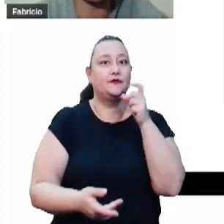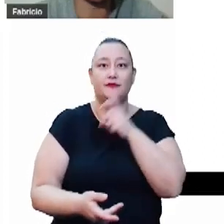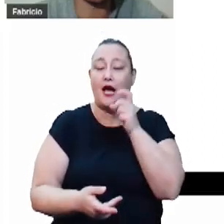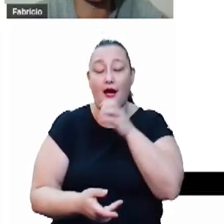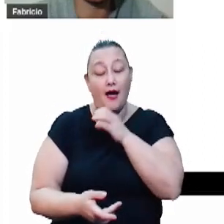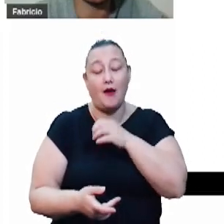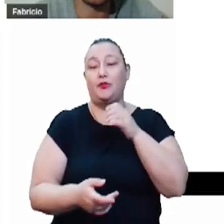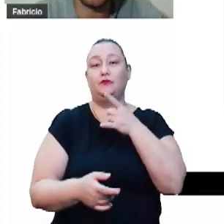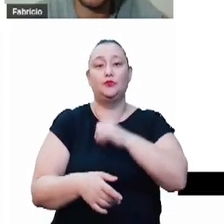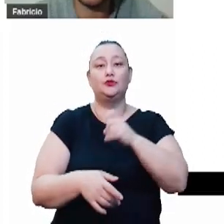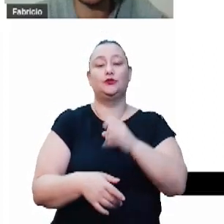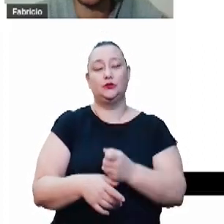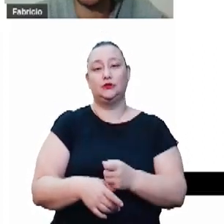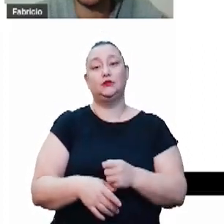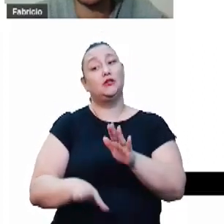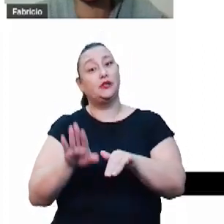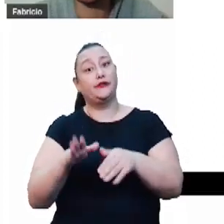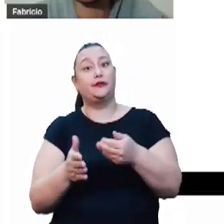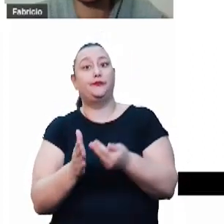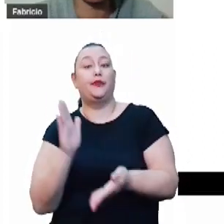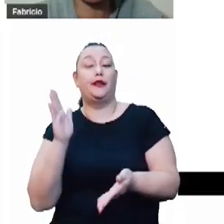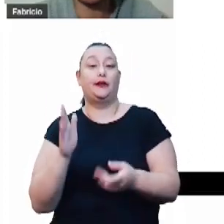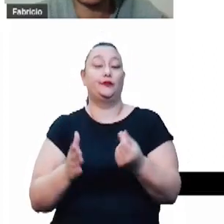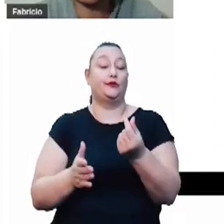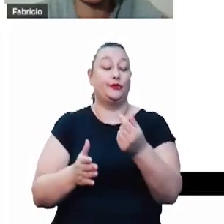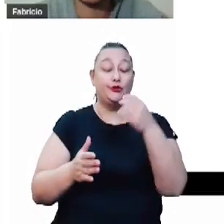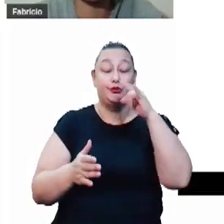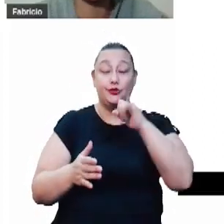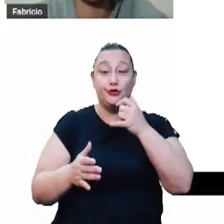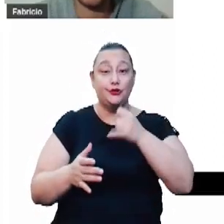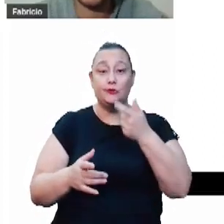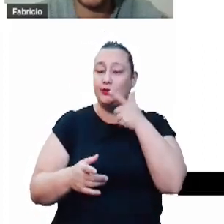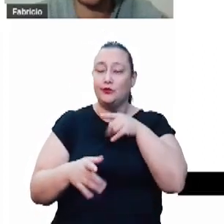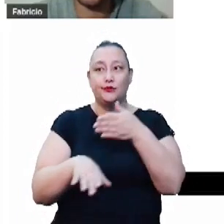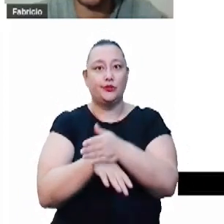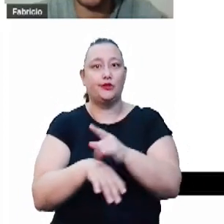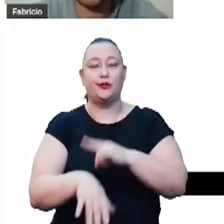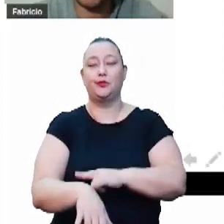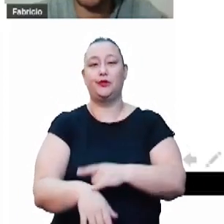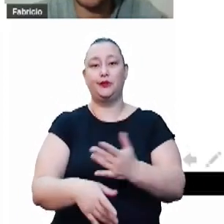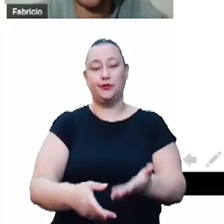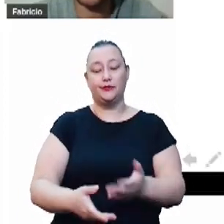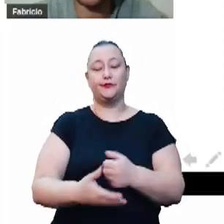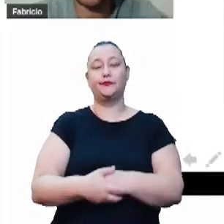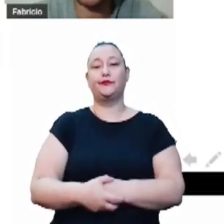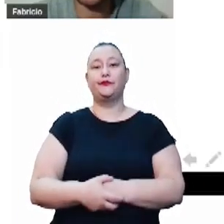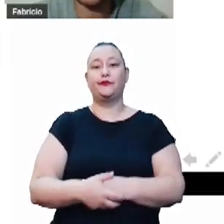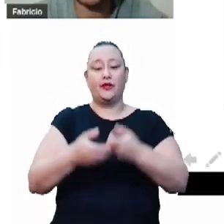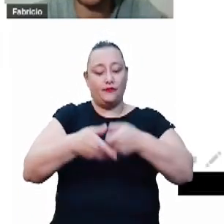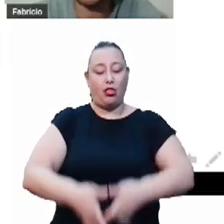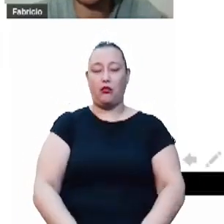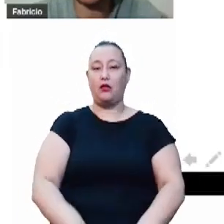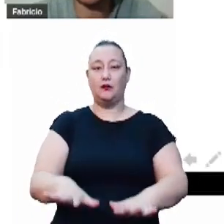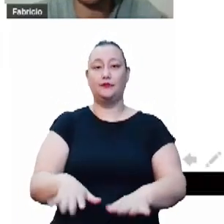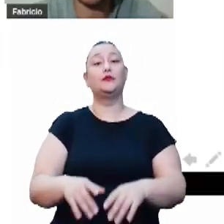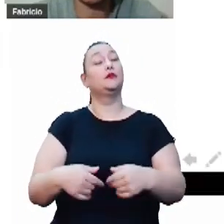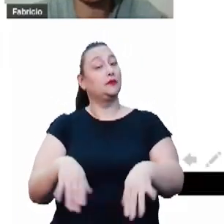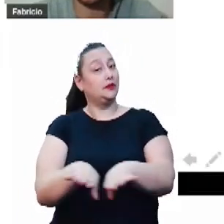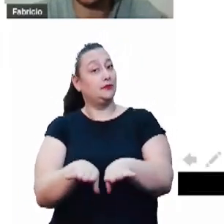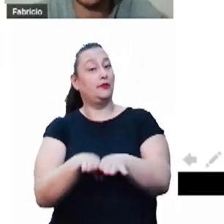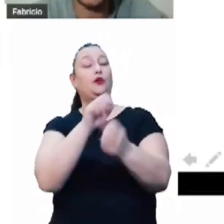quando ele acaba até perdendo, né, um pouco de urina por não conseguir chegar a tempo, por exemplo, no banheiro. E a mesma coisa pode acontecer para a parte